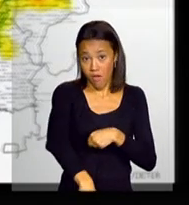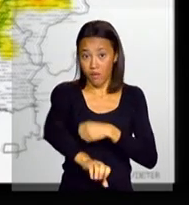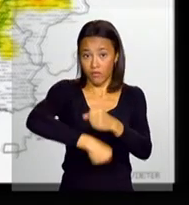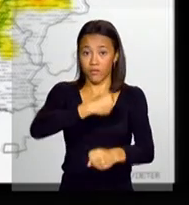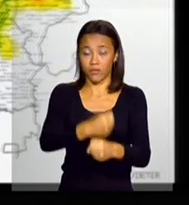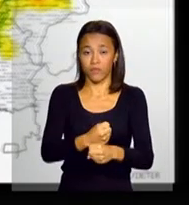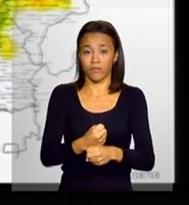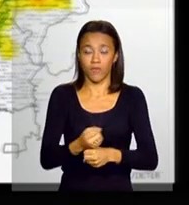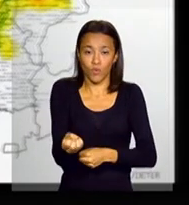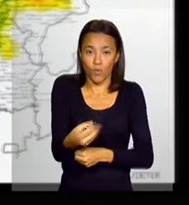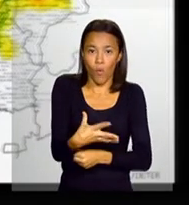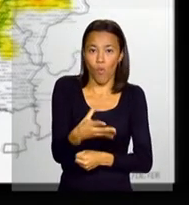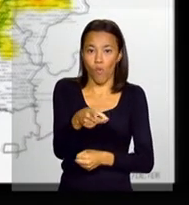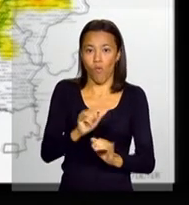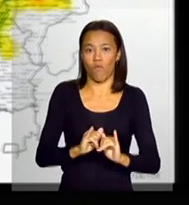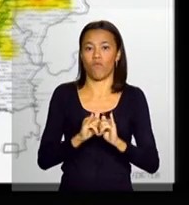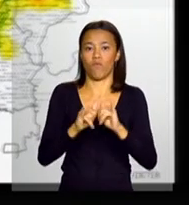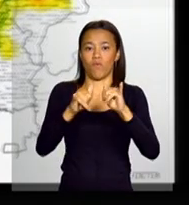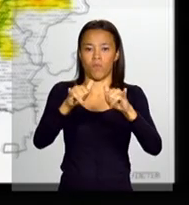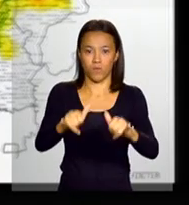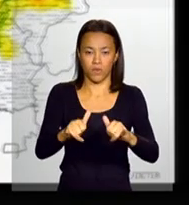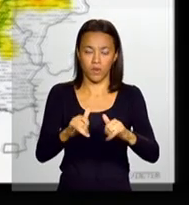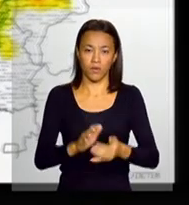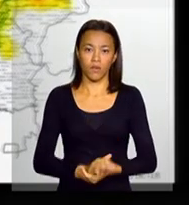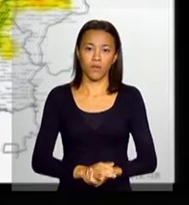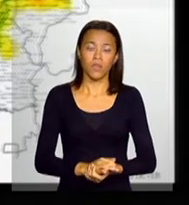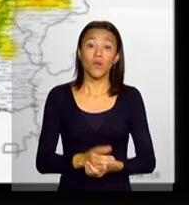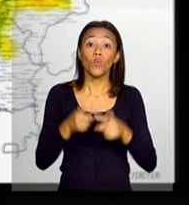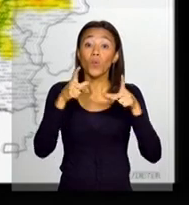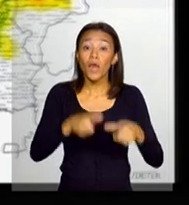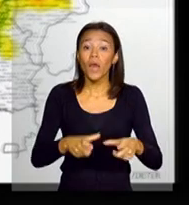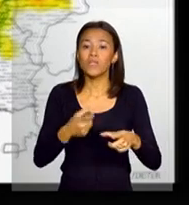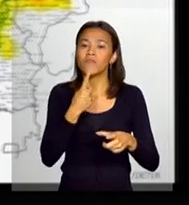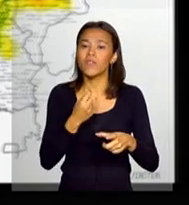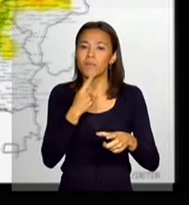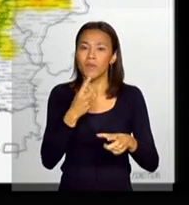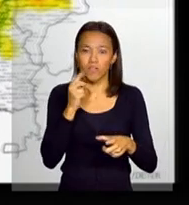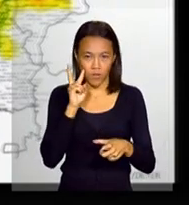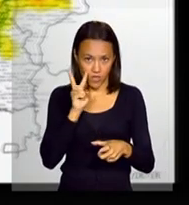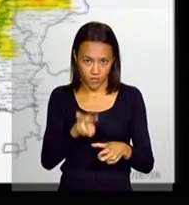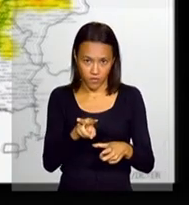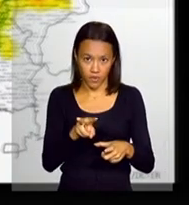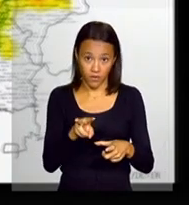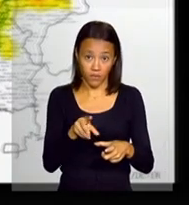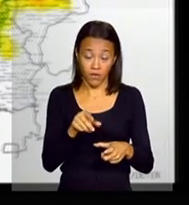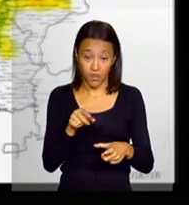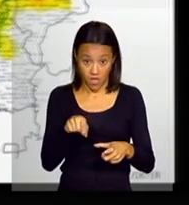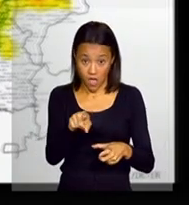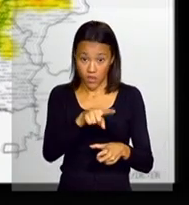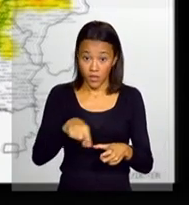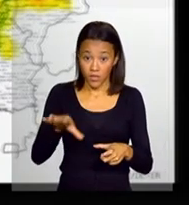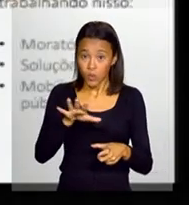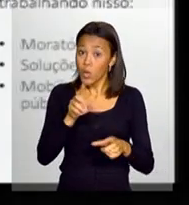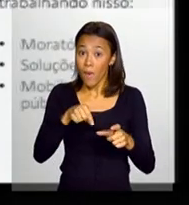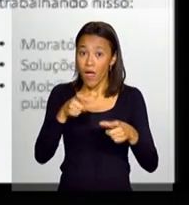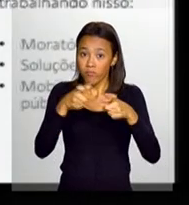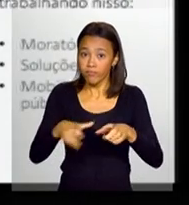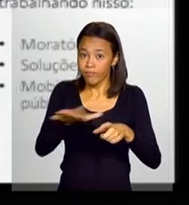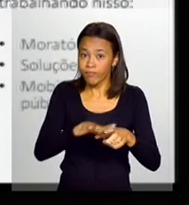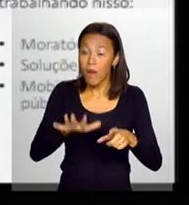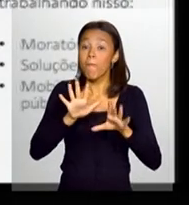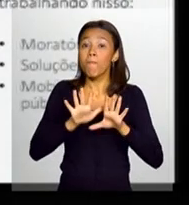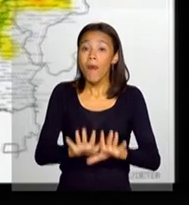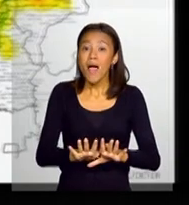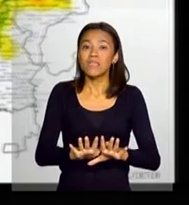extremamente recentes. De novo, o que há, os pontos mais vermelhos, isso daqui não quer dizer área, mas